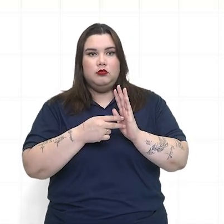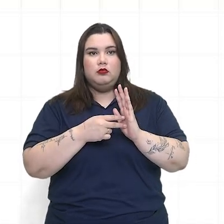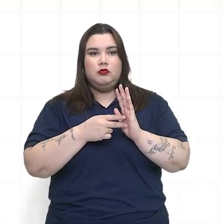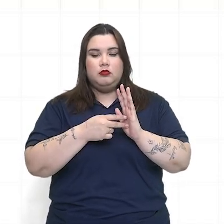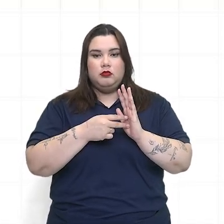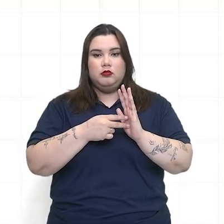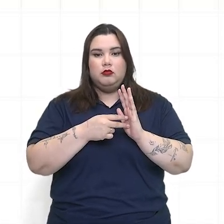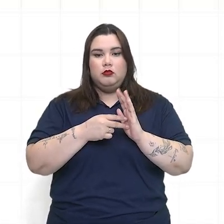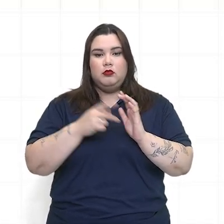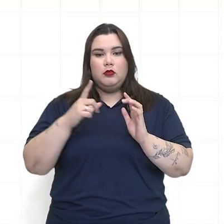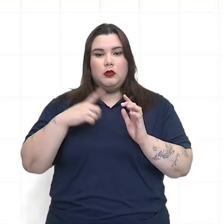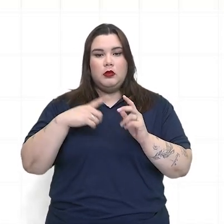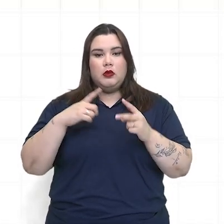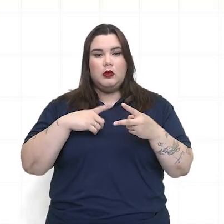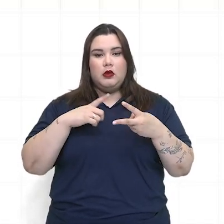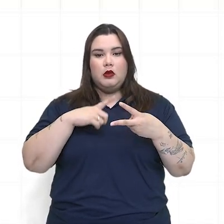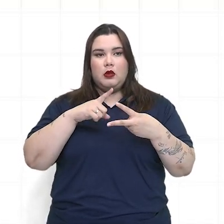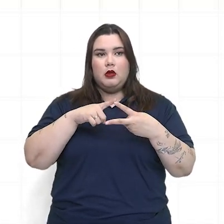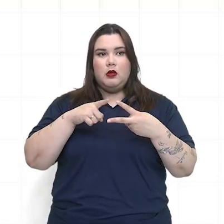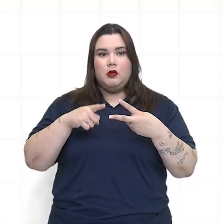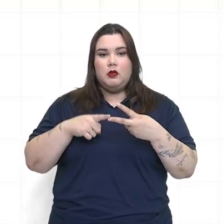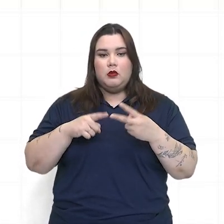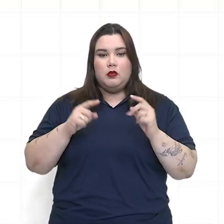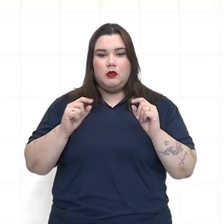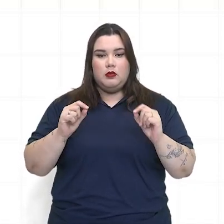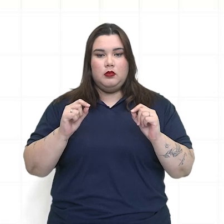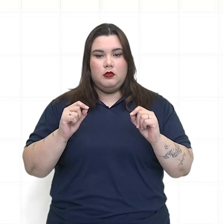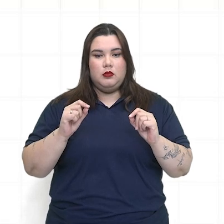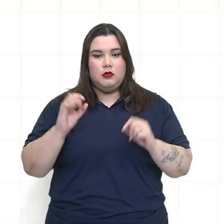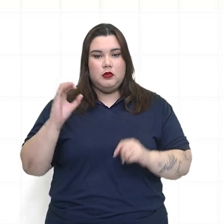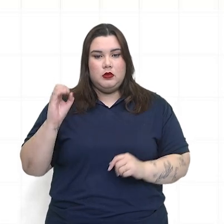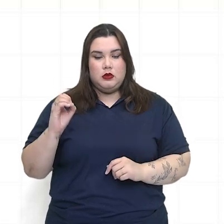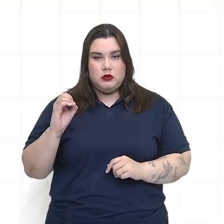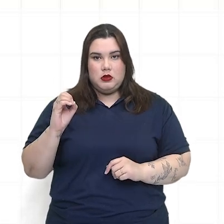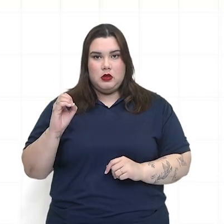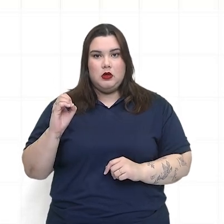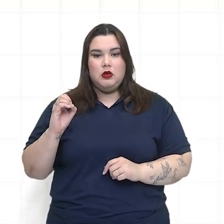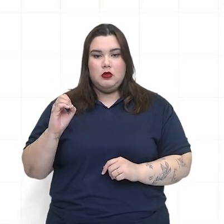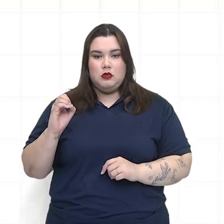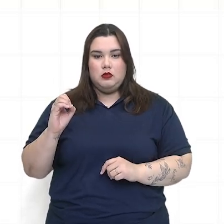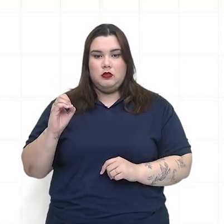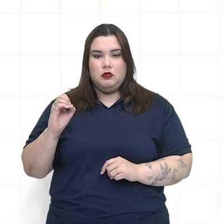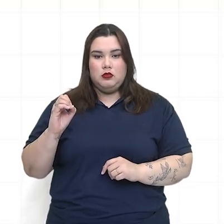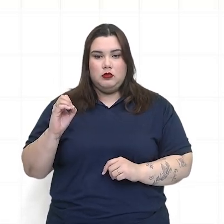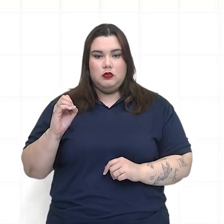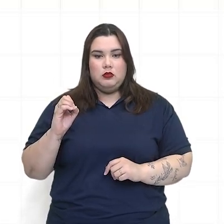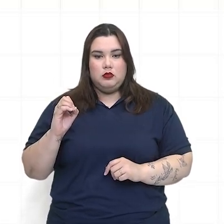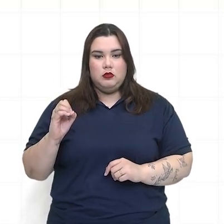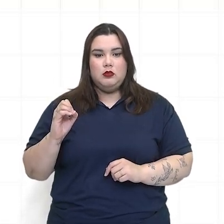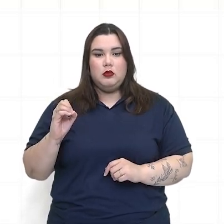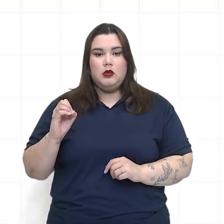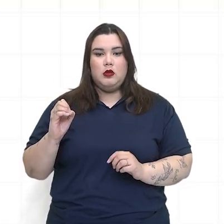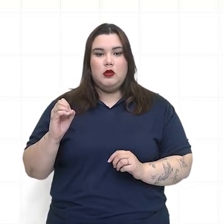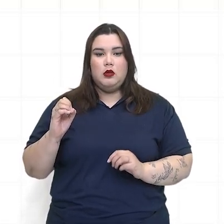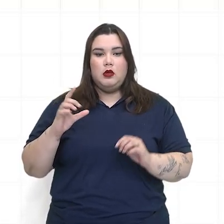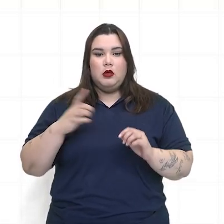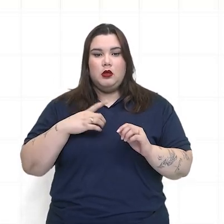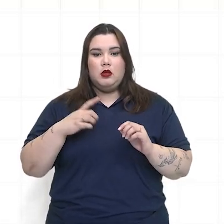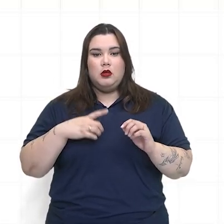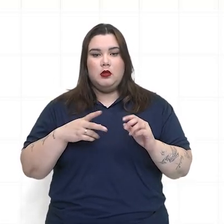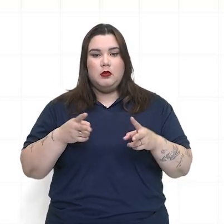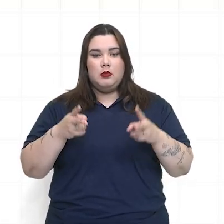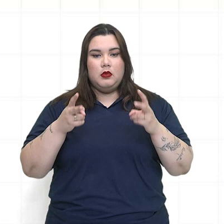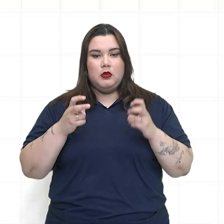ângulo, ele mede aqui entre 0 Essa aqui é a medida zero. Aqui a gente